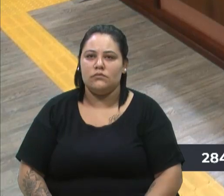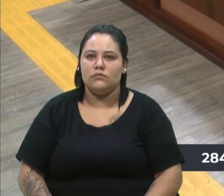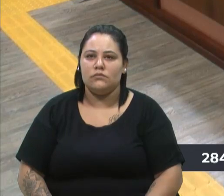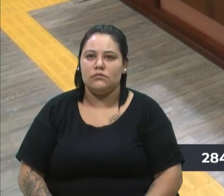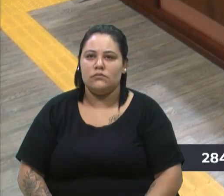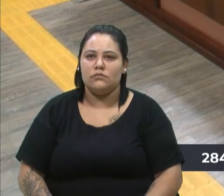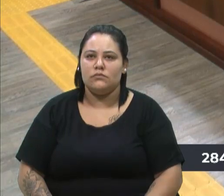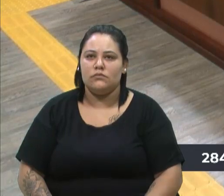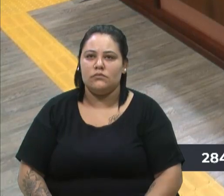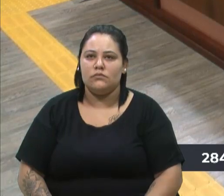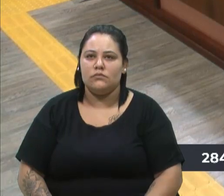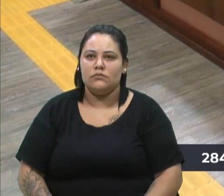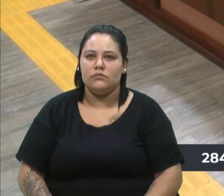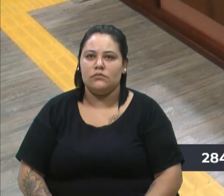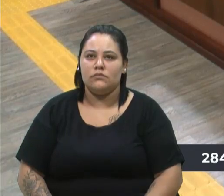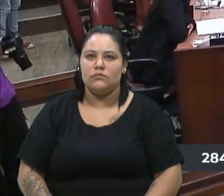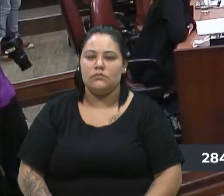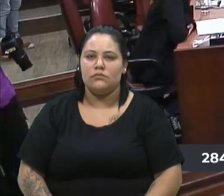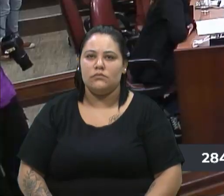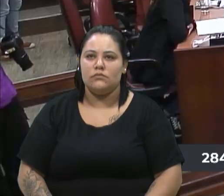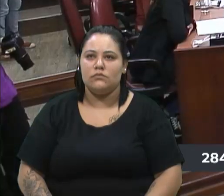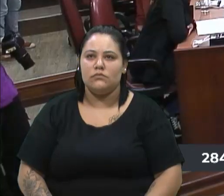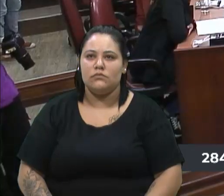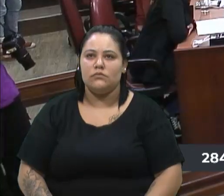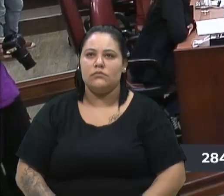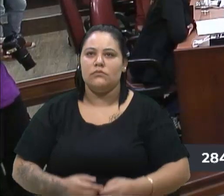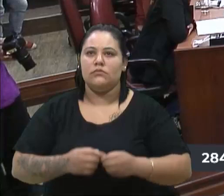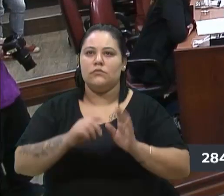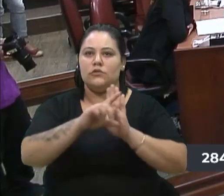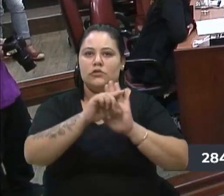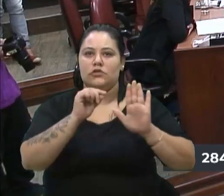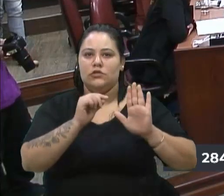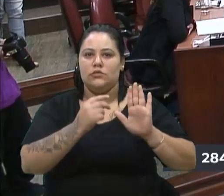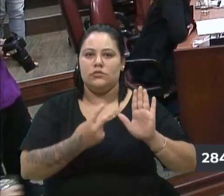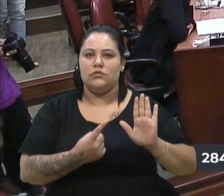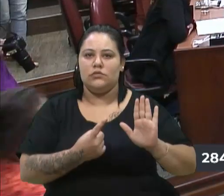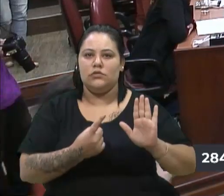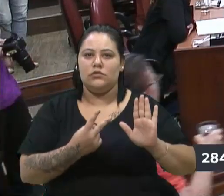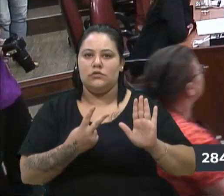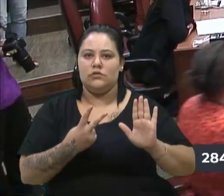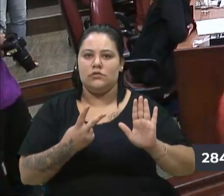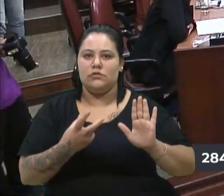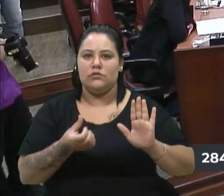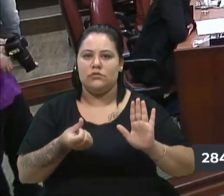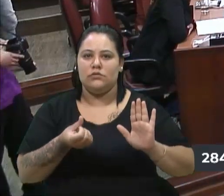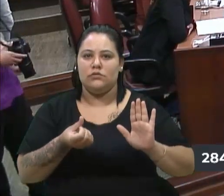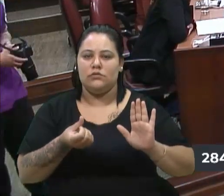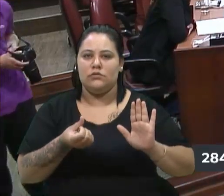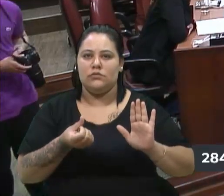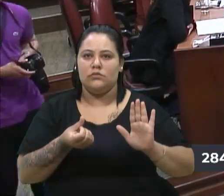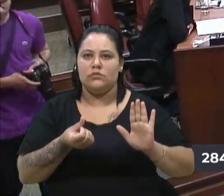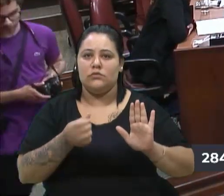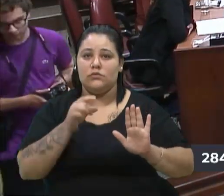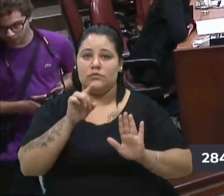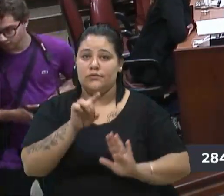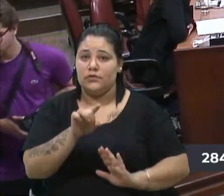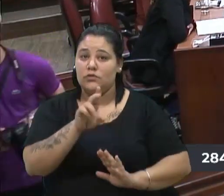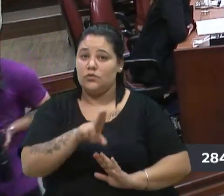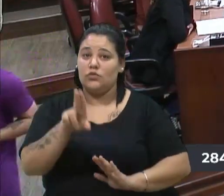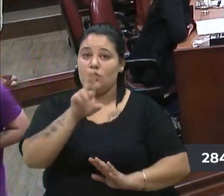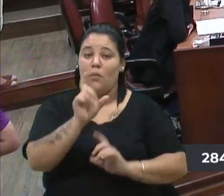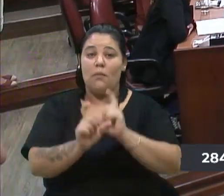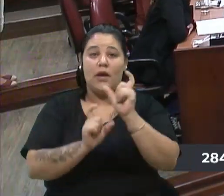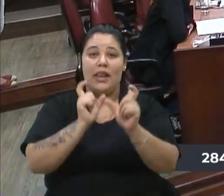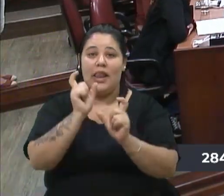quais palavras quer retirar. O artigo, pelo 126, que a senhora usou palavras que eu não falei,